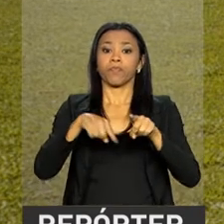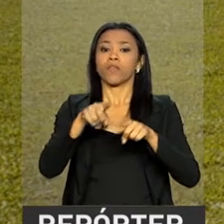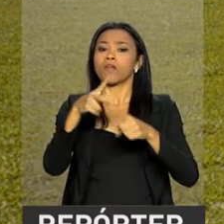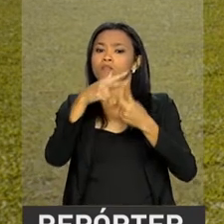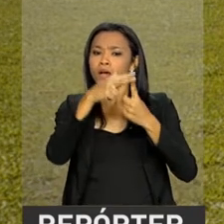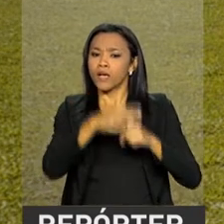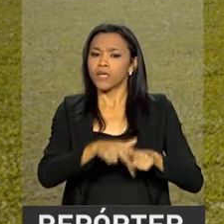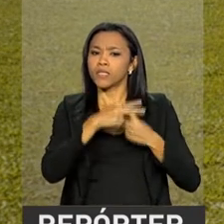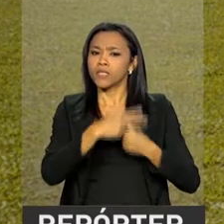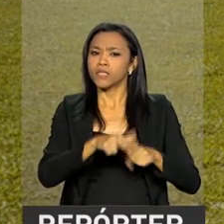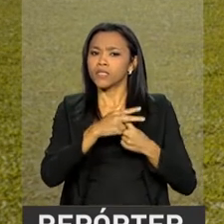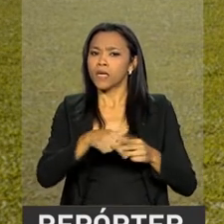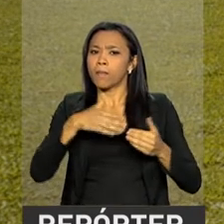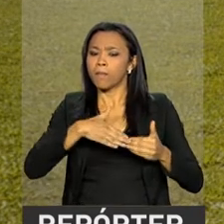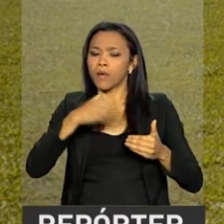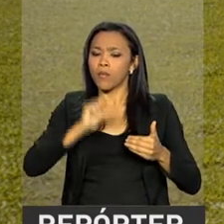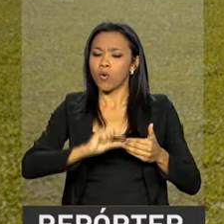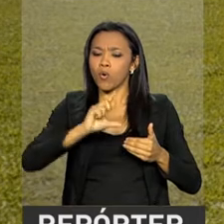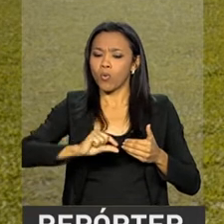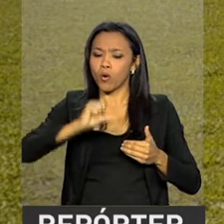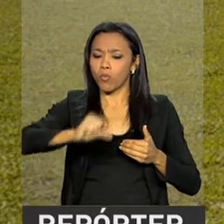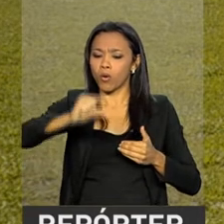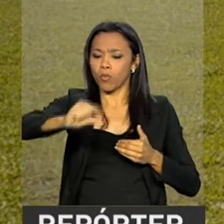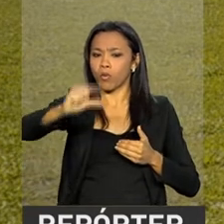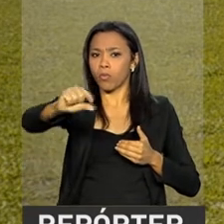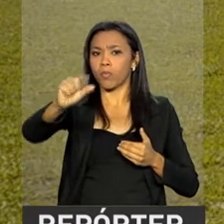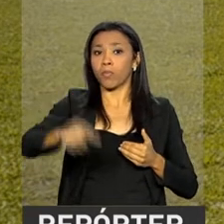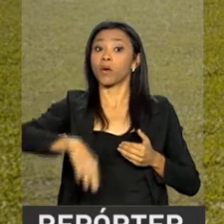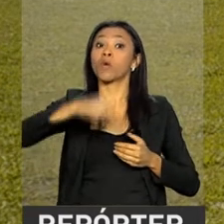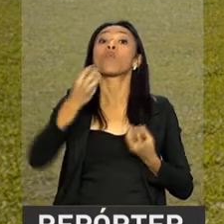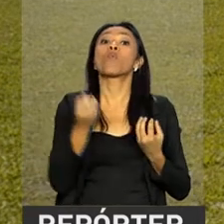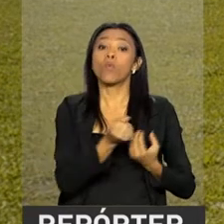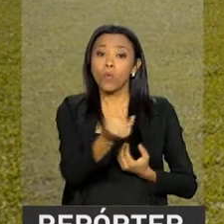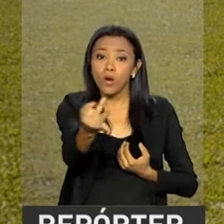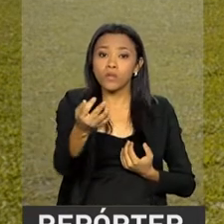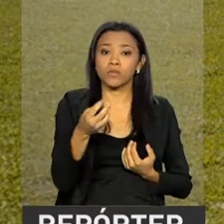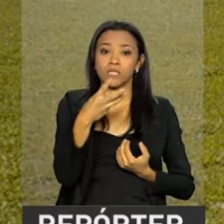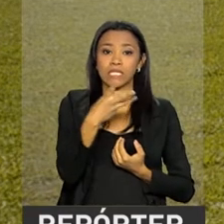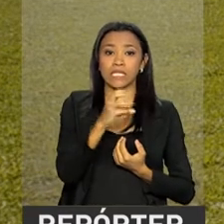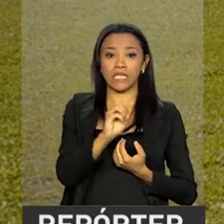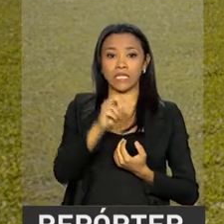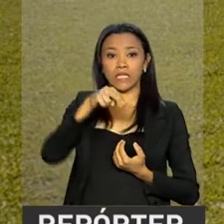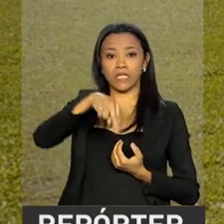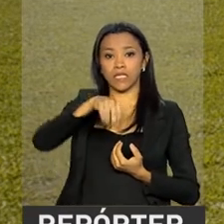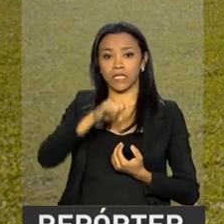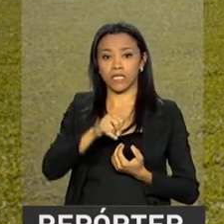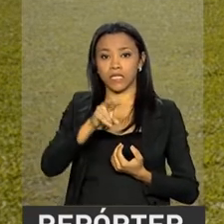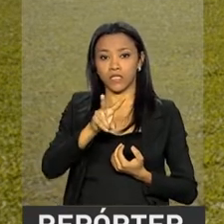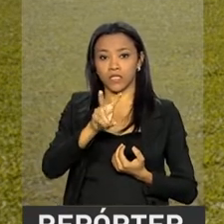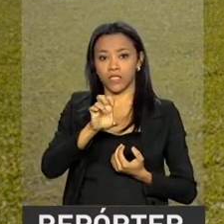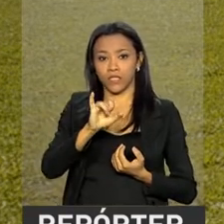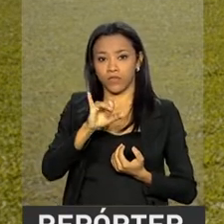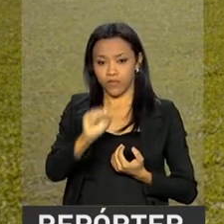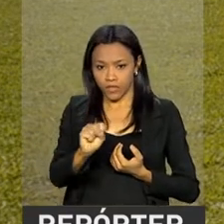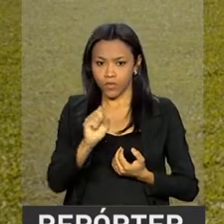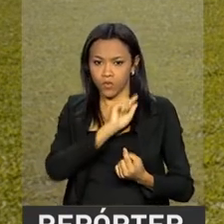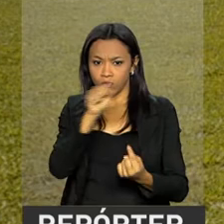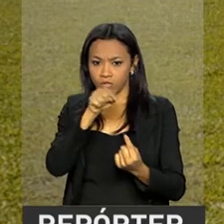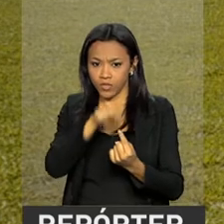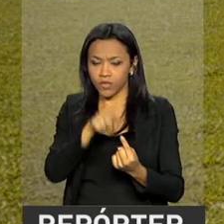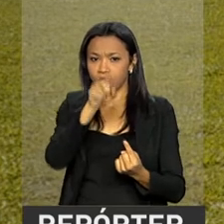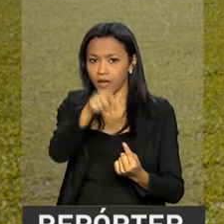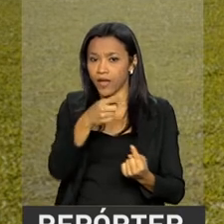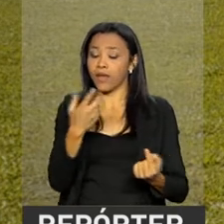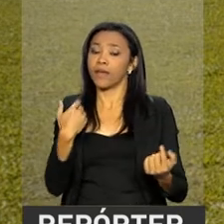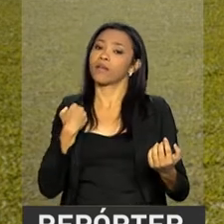com o tempo, de forma gradual, a partir de 30 níveis. A meta é igualar as remunerações pagas